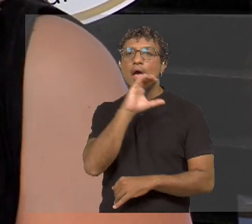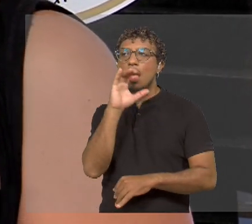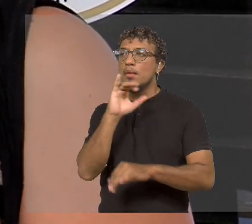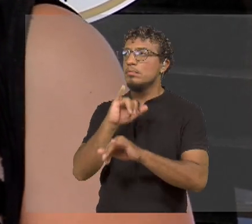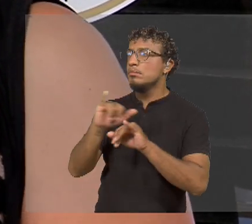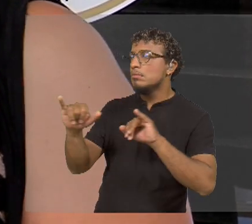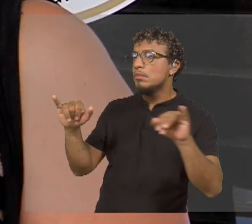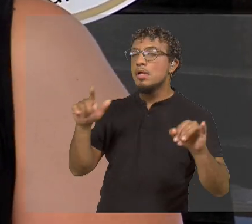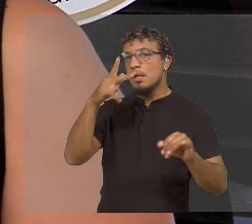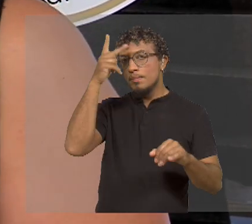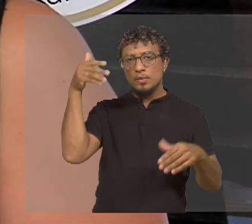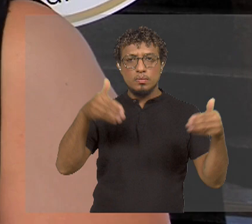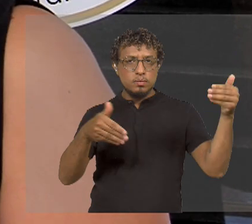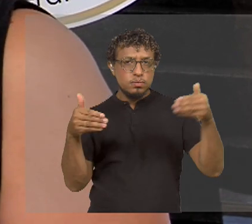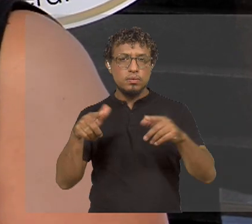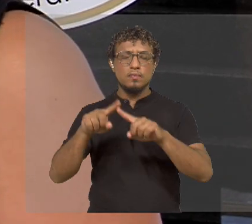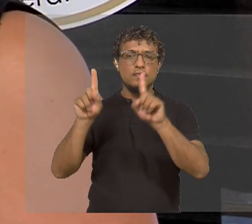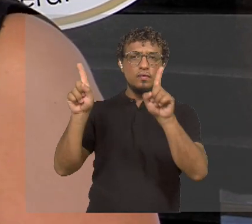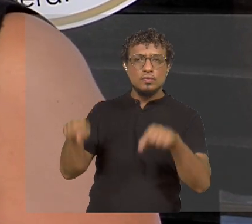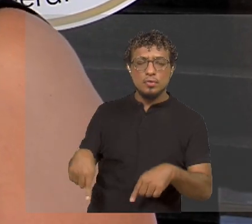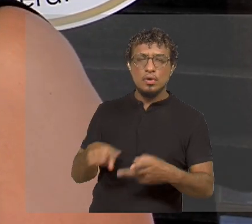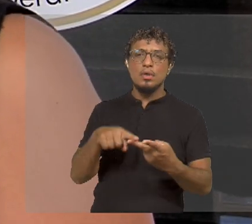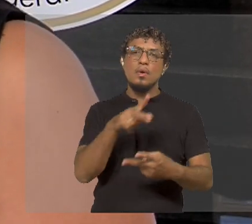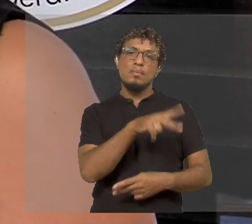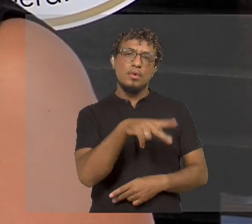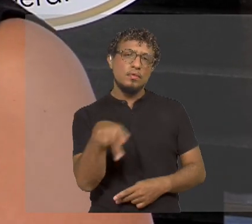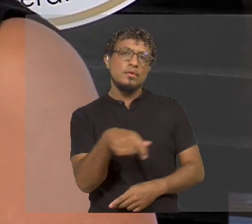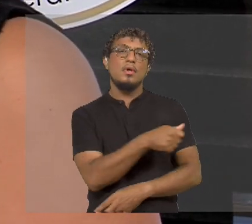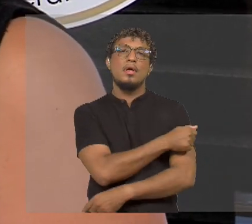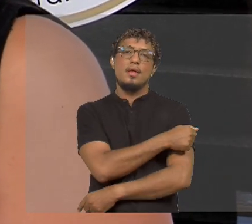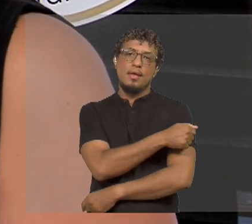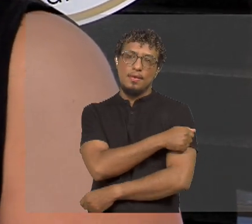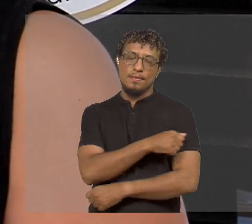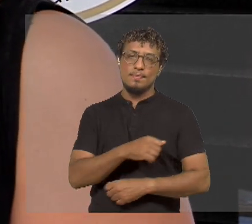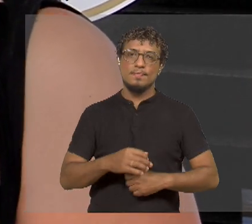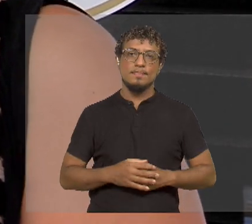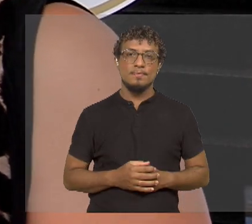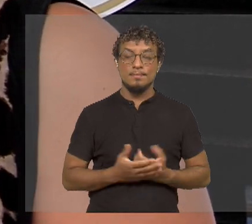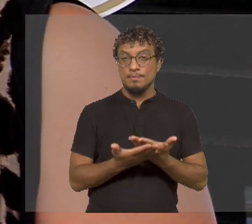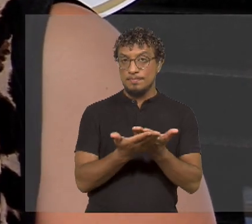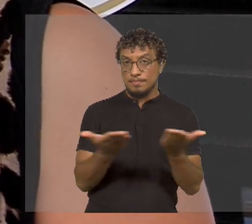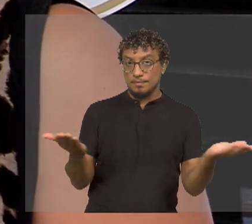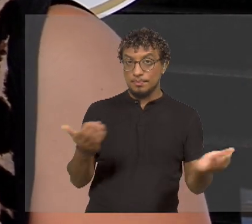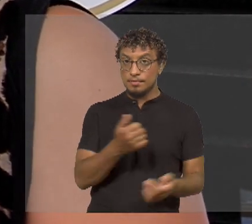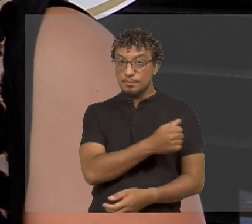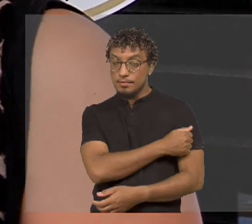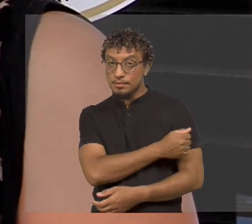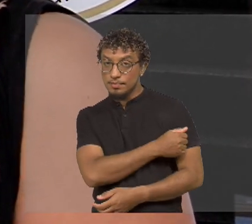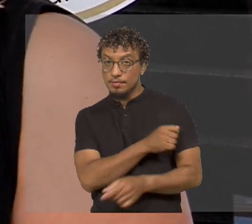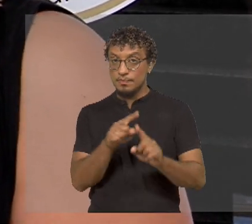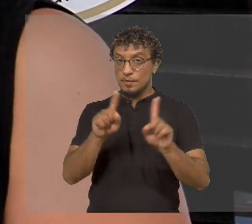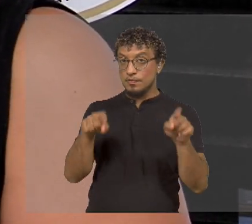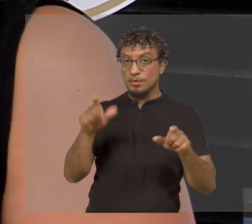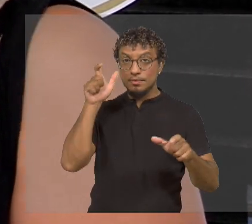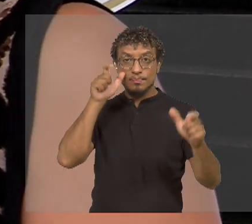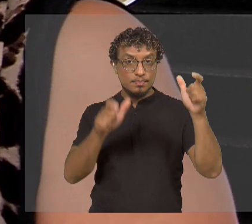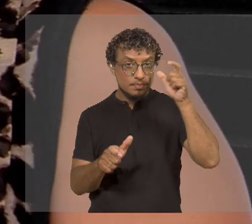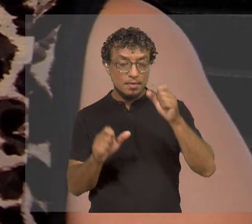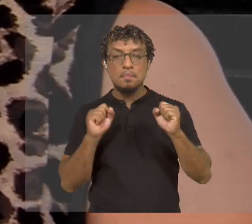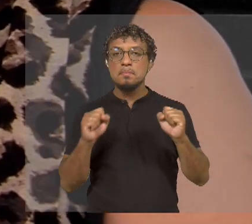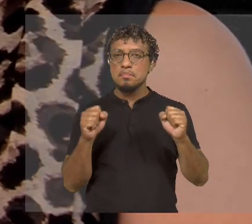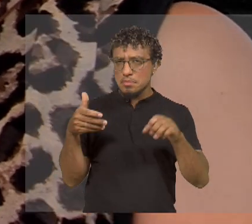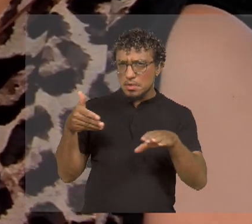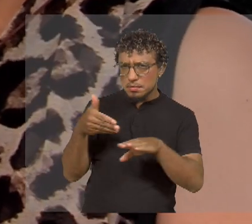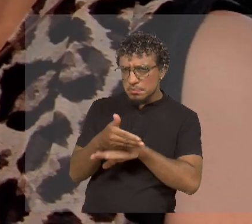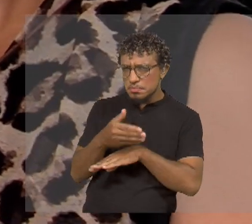pessoas que frequentam aqui, né? Tanto servidores, professores e discentes. Os alunos, os servidores e todos os interessados, eles vão poder